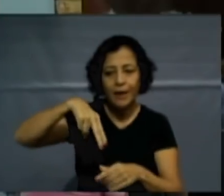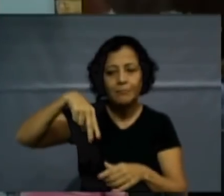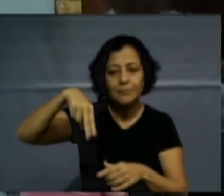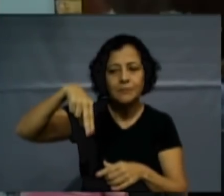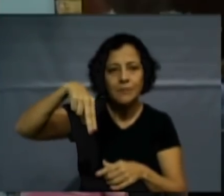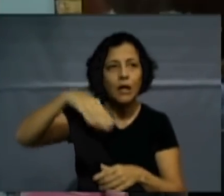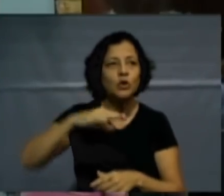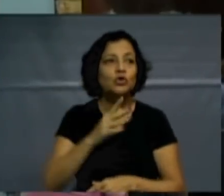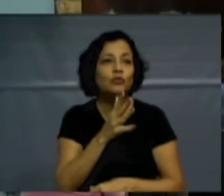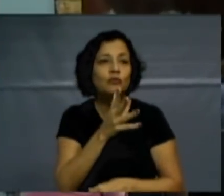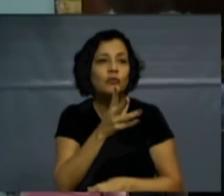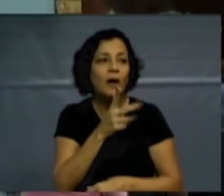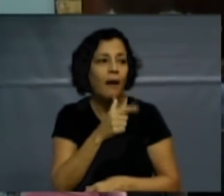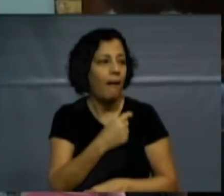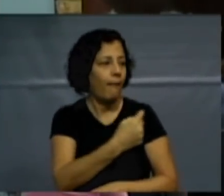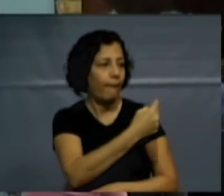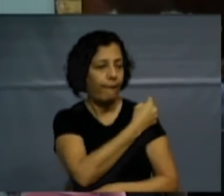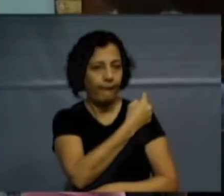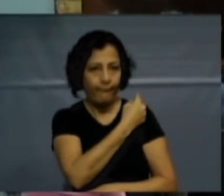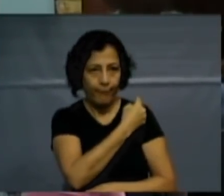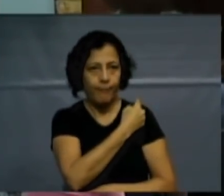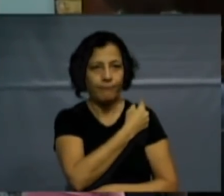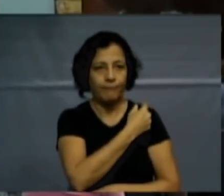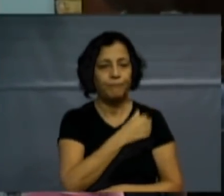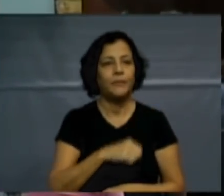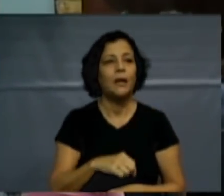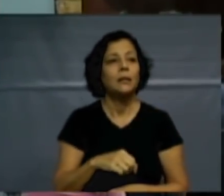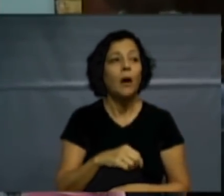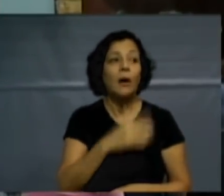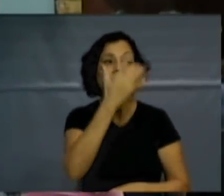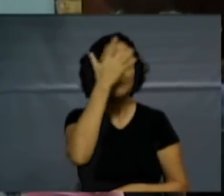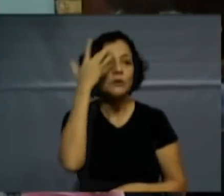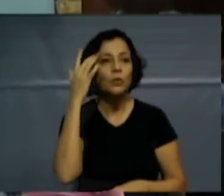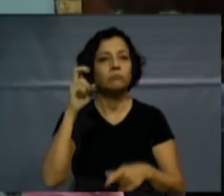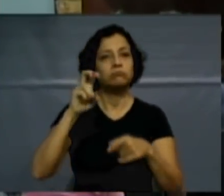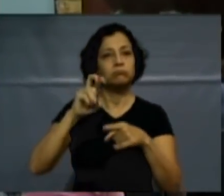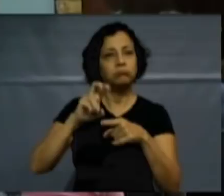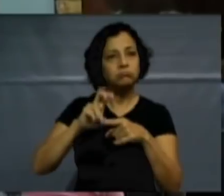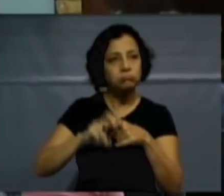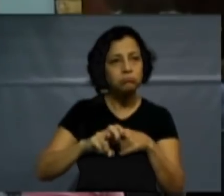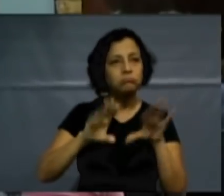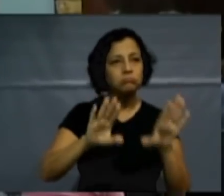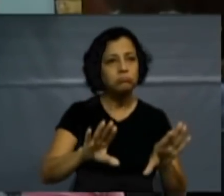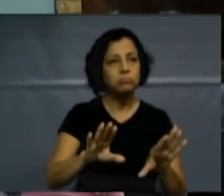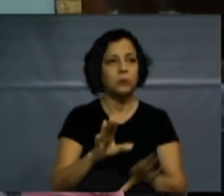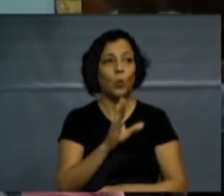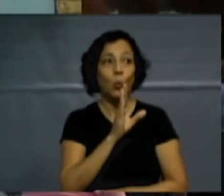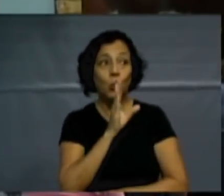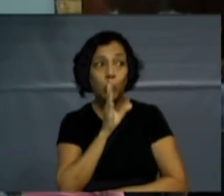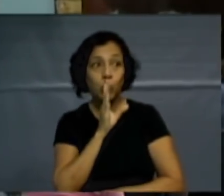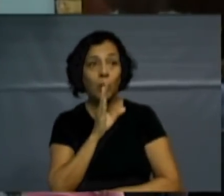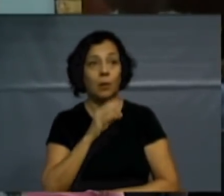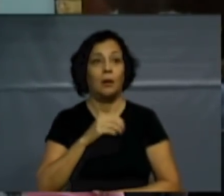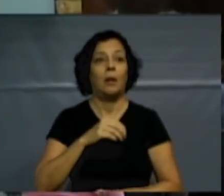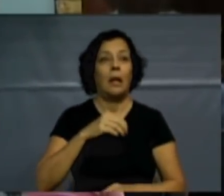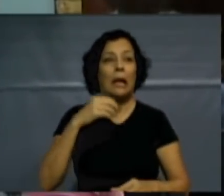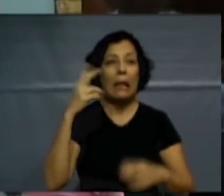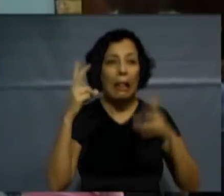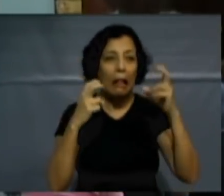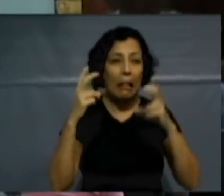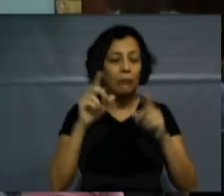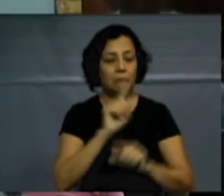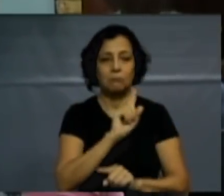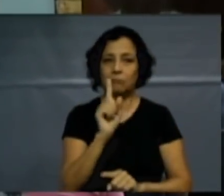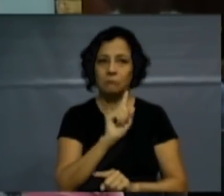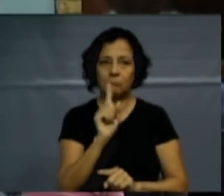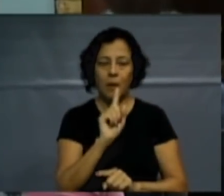aqui próximo. E quando o pessoal está guardando as cadeiras lá e o pessoal está aqui falando, se despedindo dentro do salão,